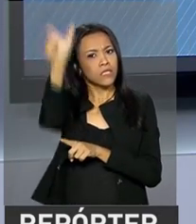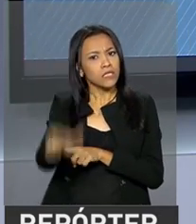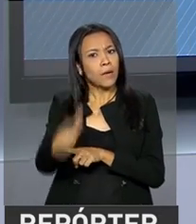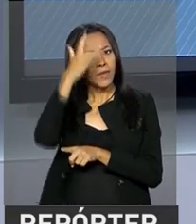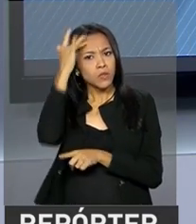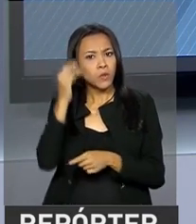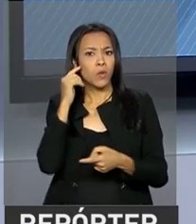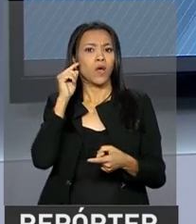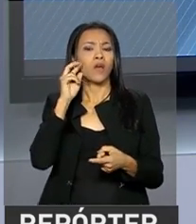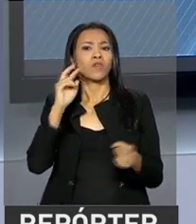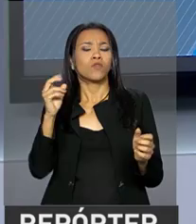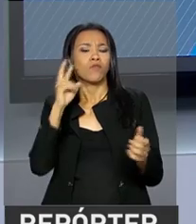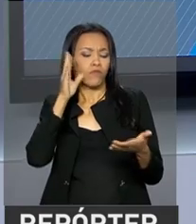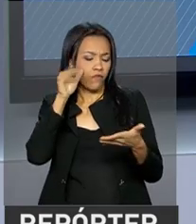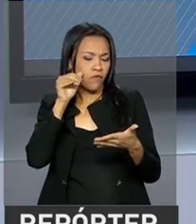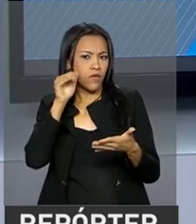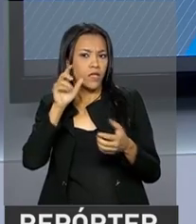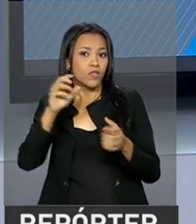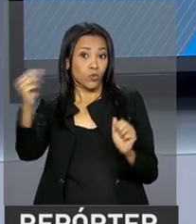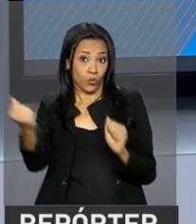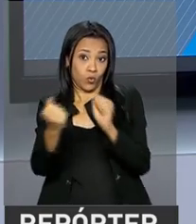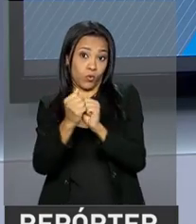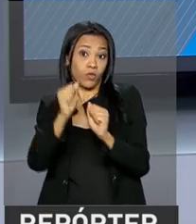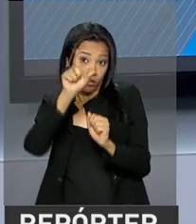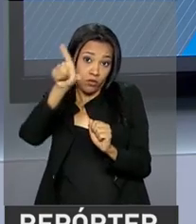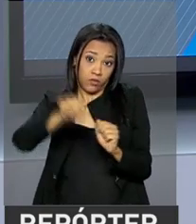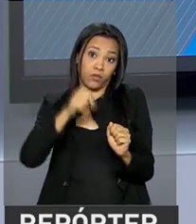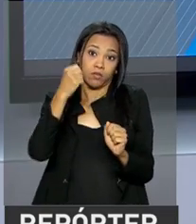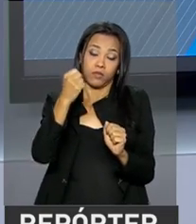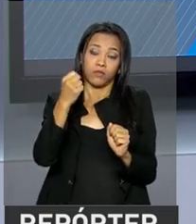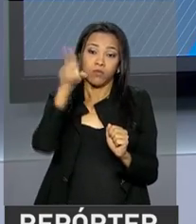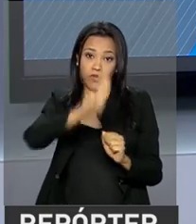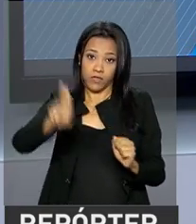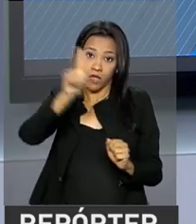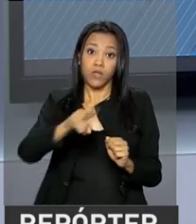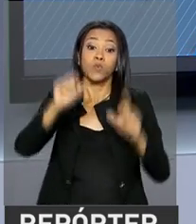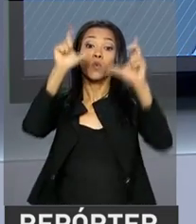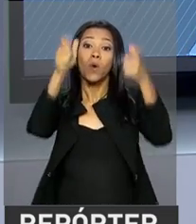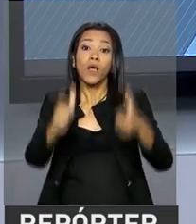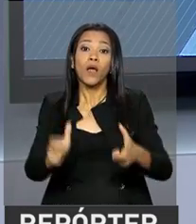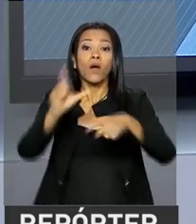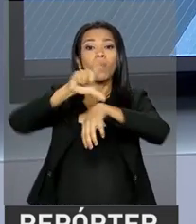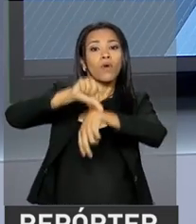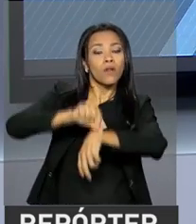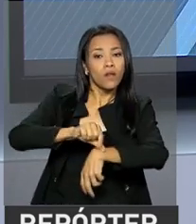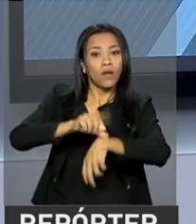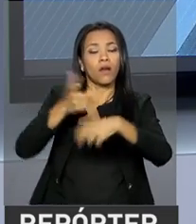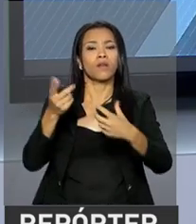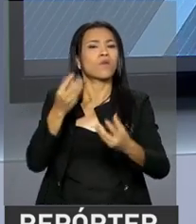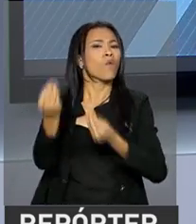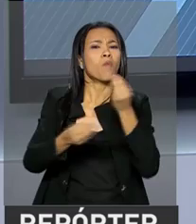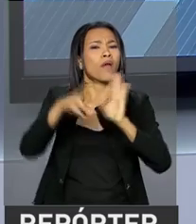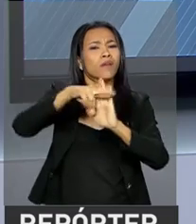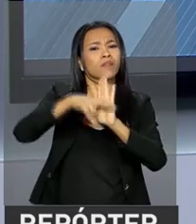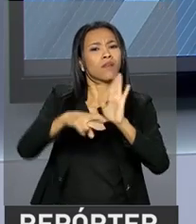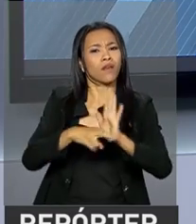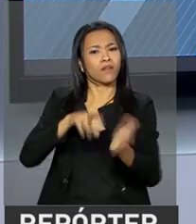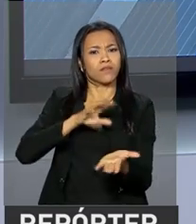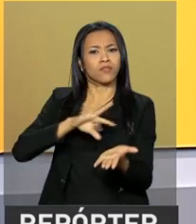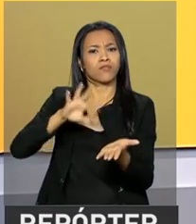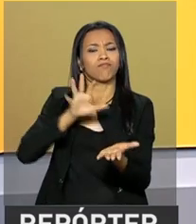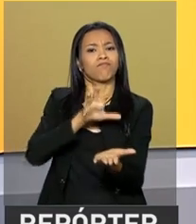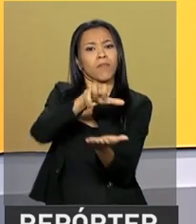verificar junto à instituição para a qual foi selecionado o local o horário e os procedimentos de